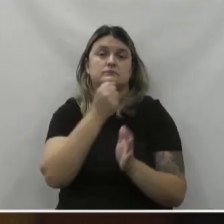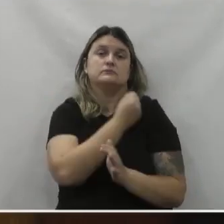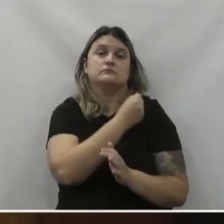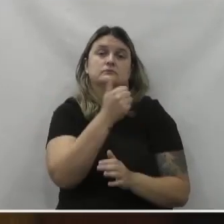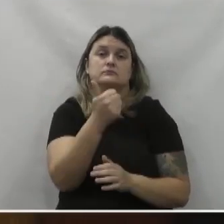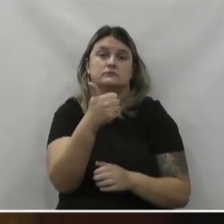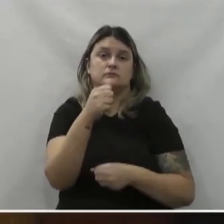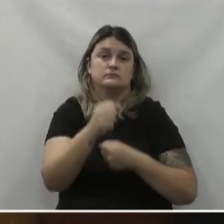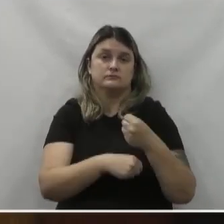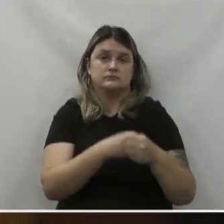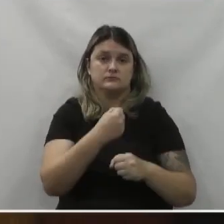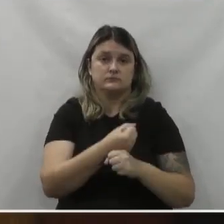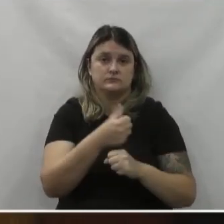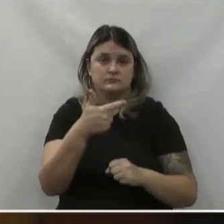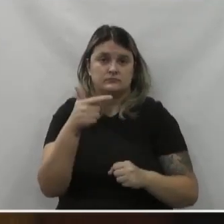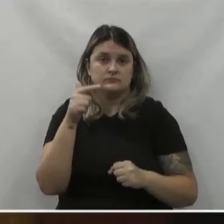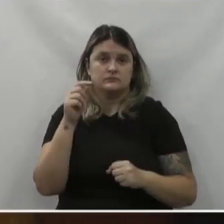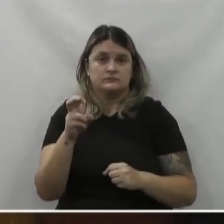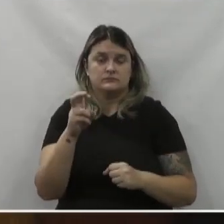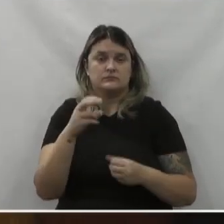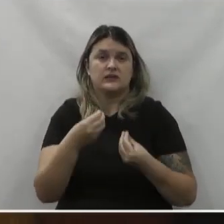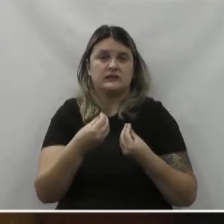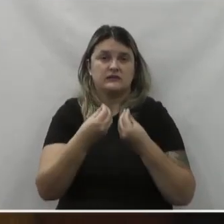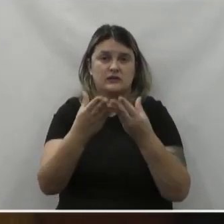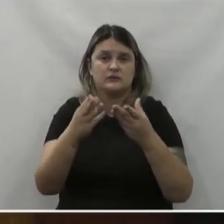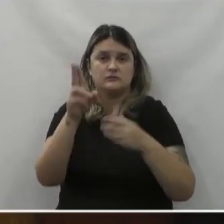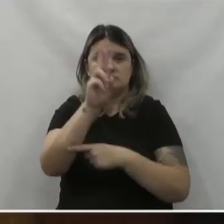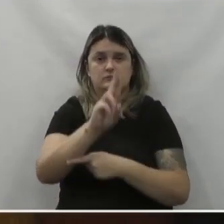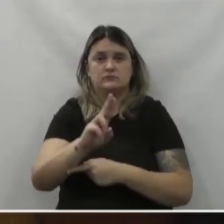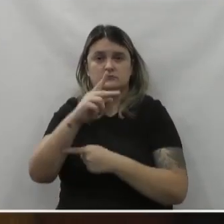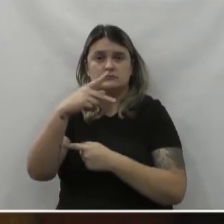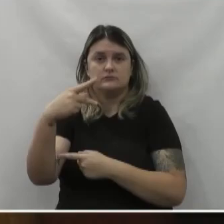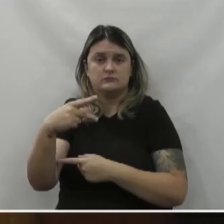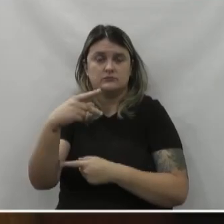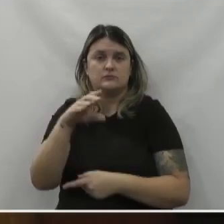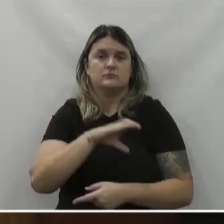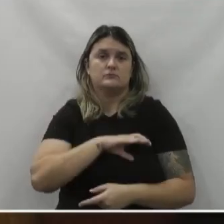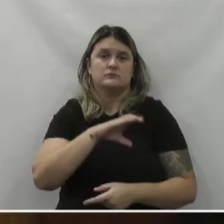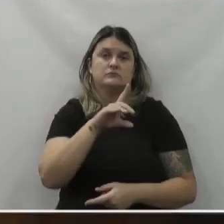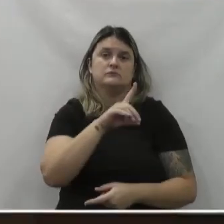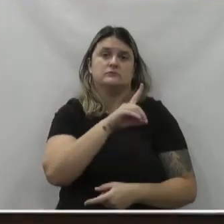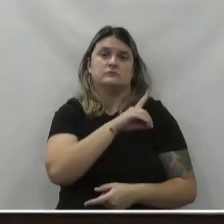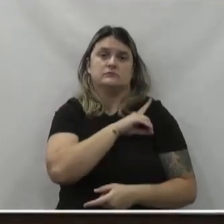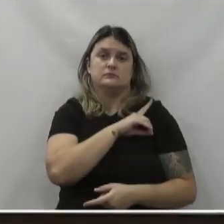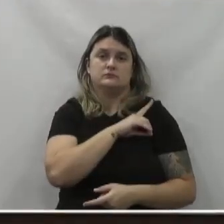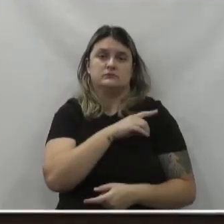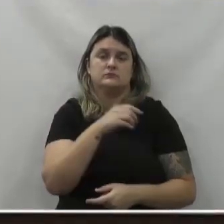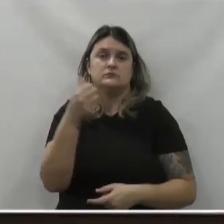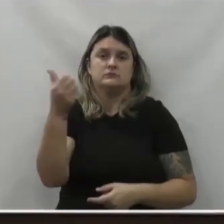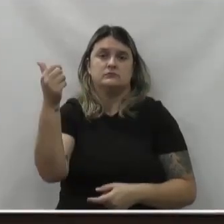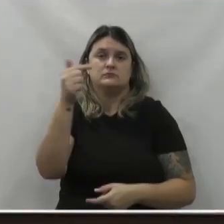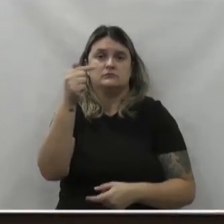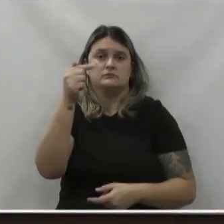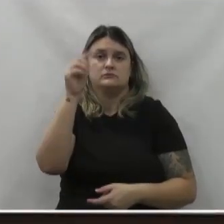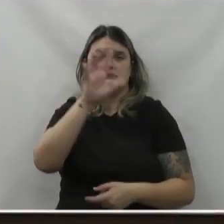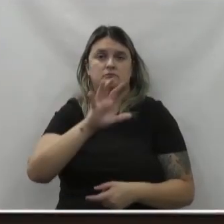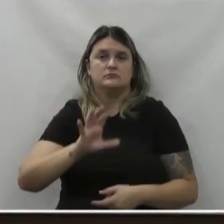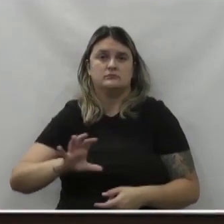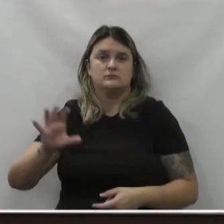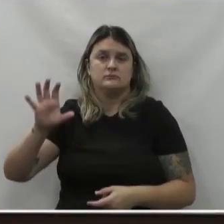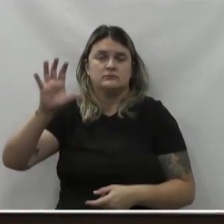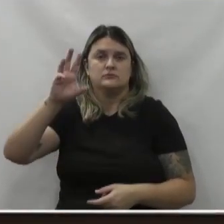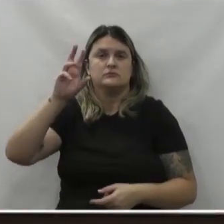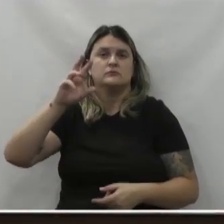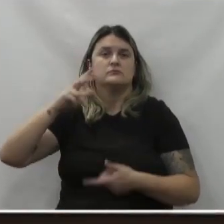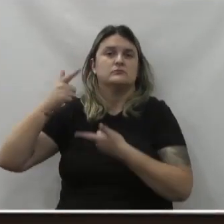número 11/2025, concede o título de utilidade pública à coordenadoria da 17ª Região Tradicionalista